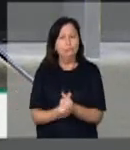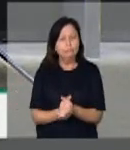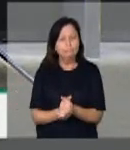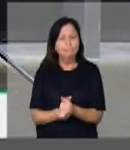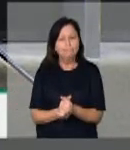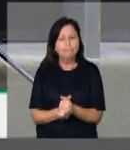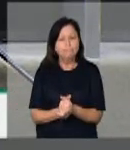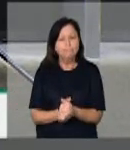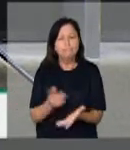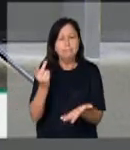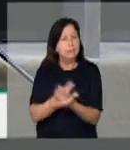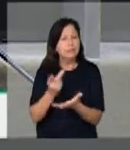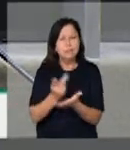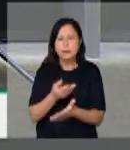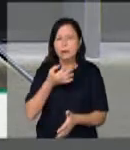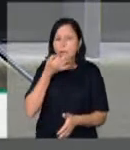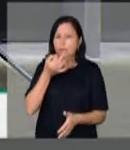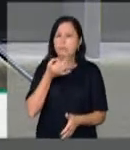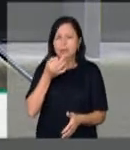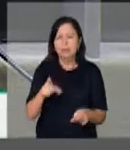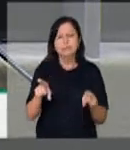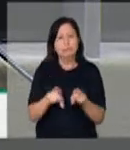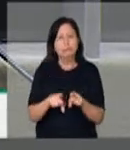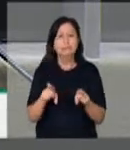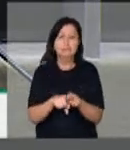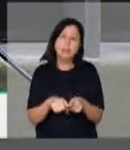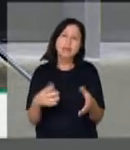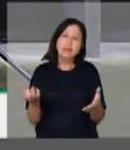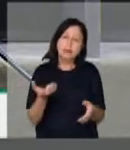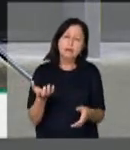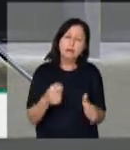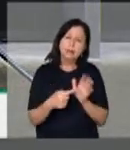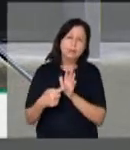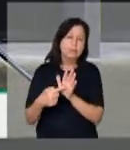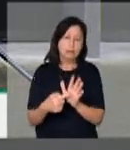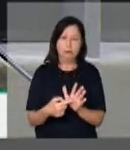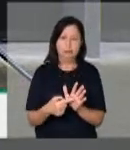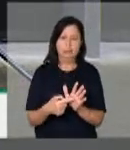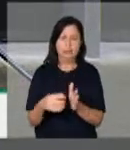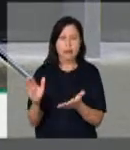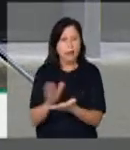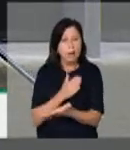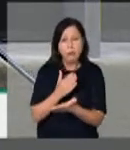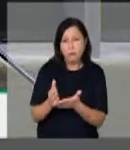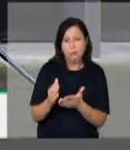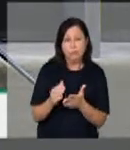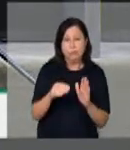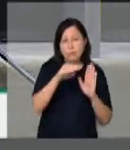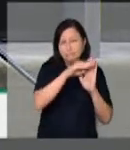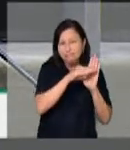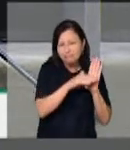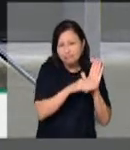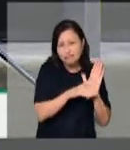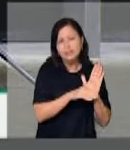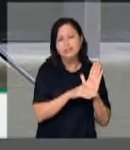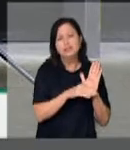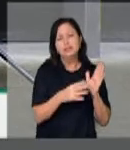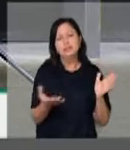daqui criticar algumas medidas que estão sendo adotadas pelo